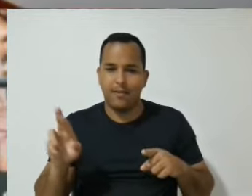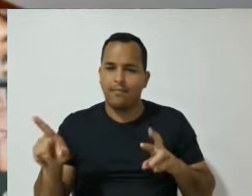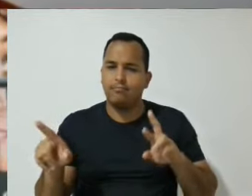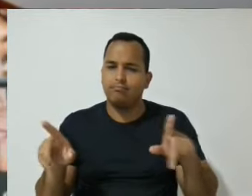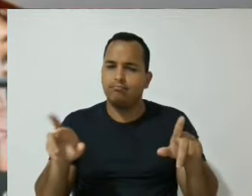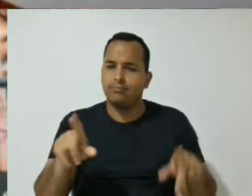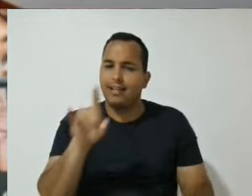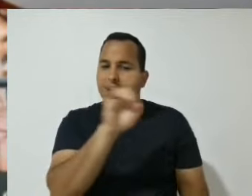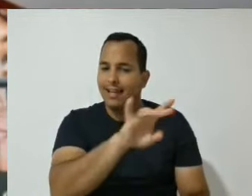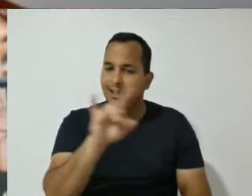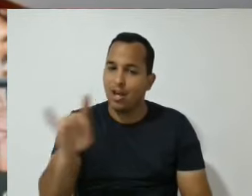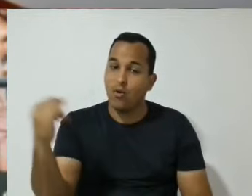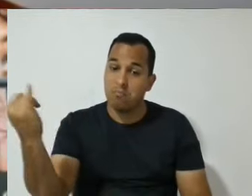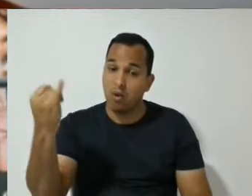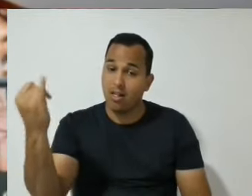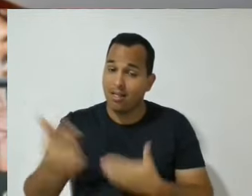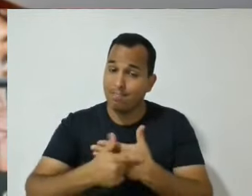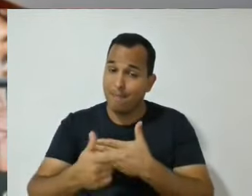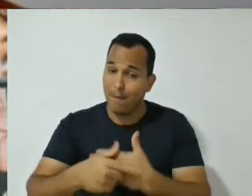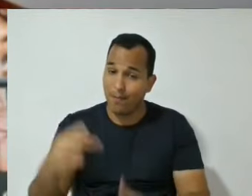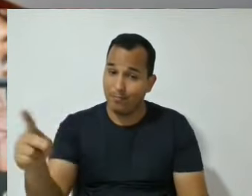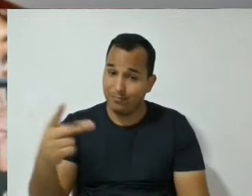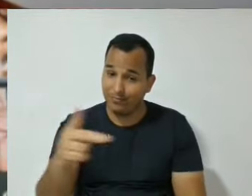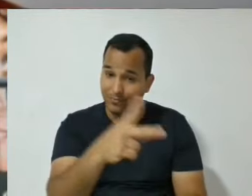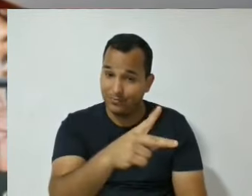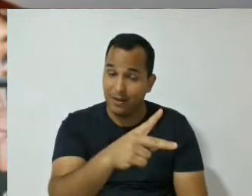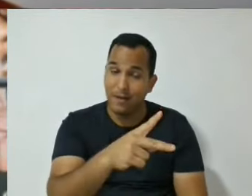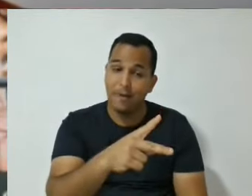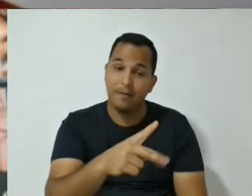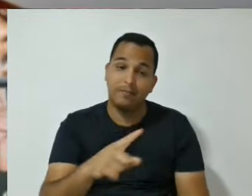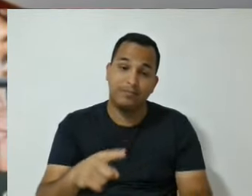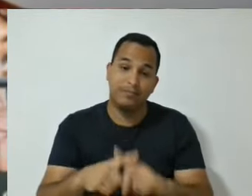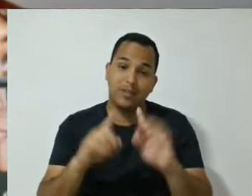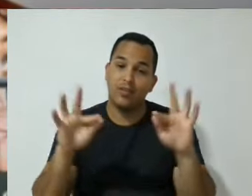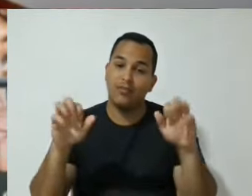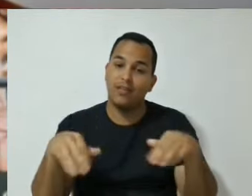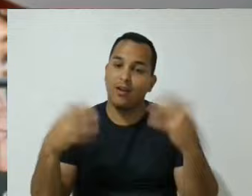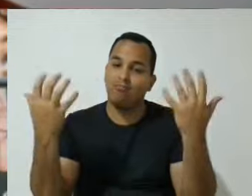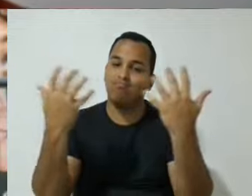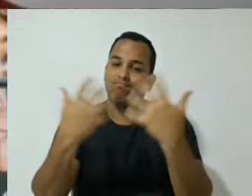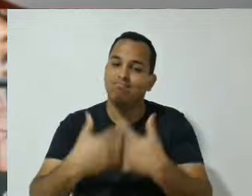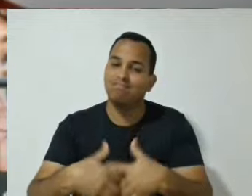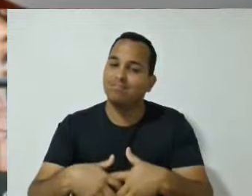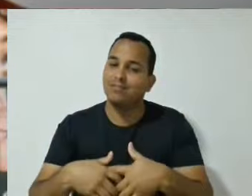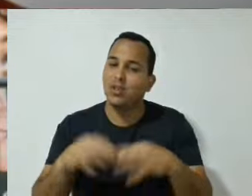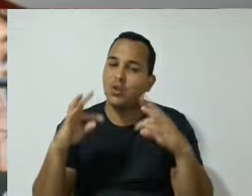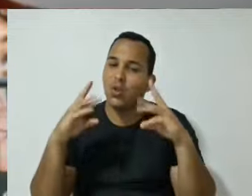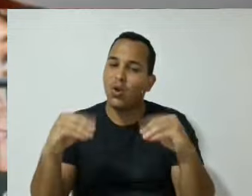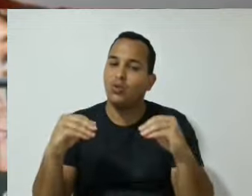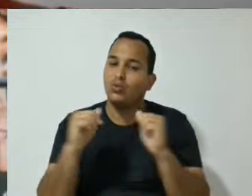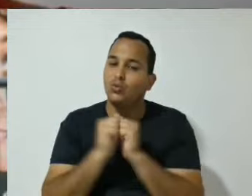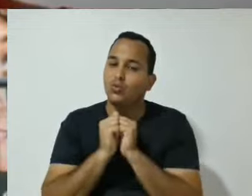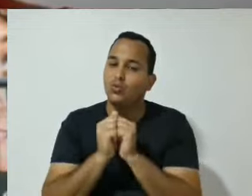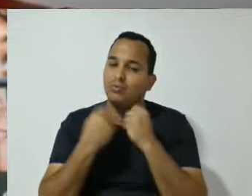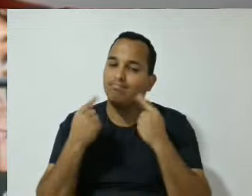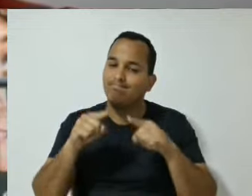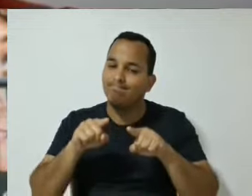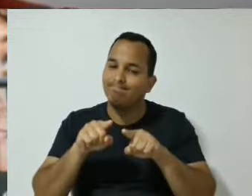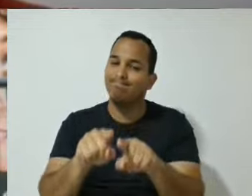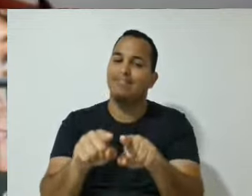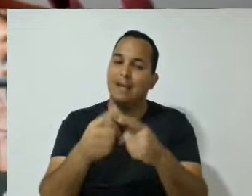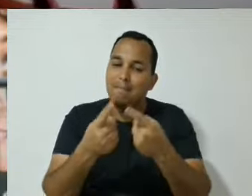importante, ele tem uma função, né? E no final ele que vai dar essa harmonia, né? Esse arranjo todo e fazer com